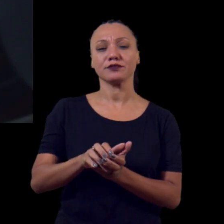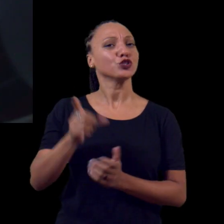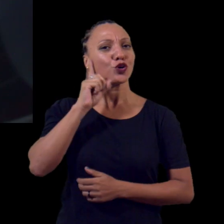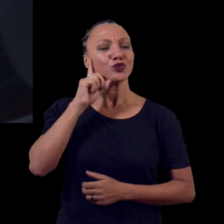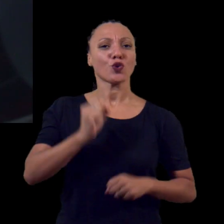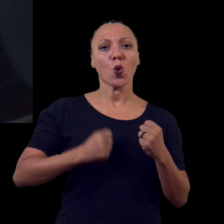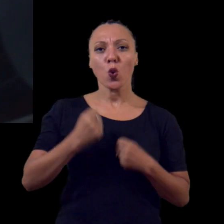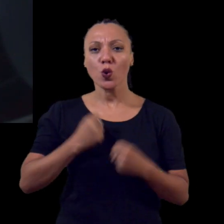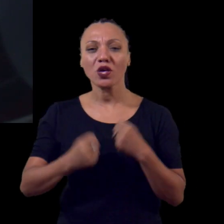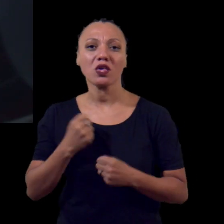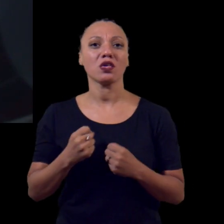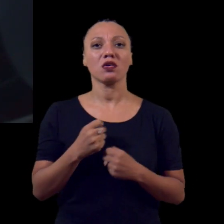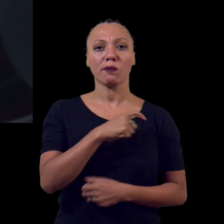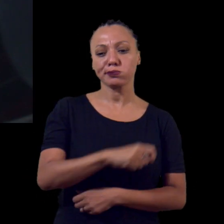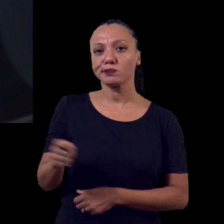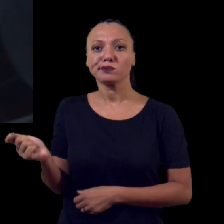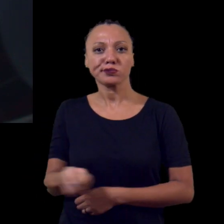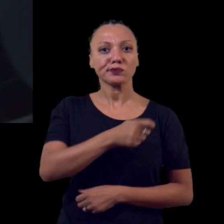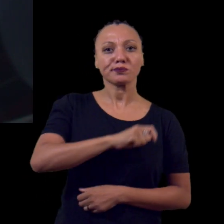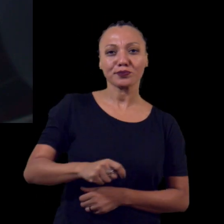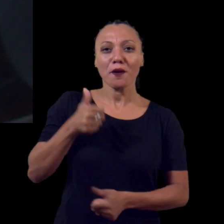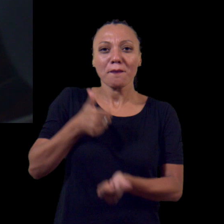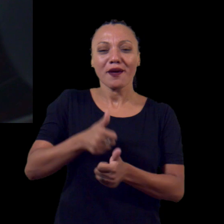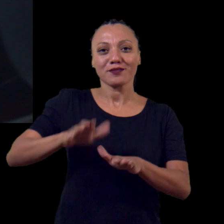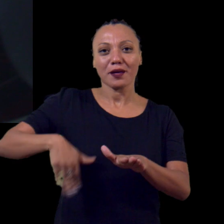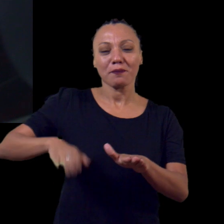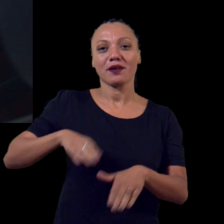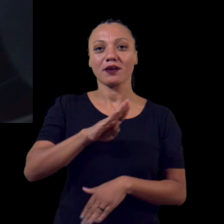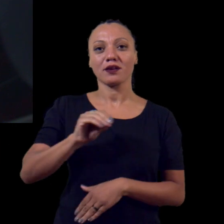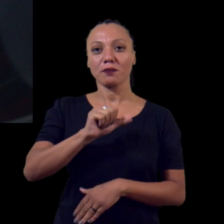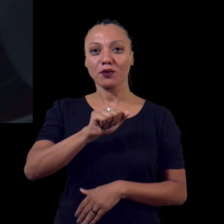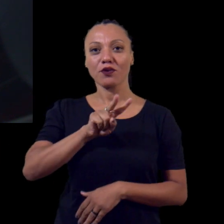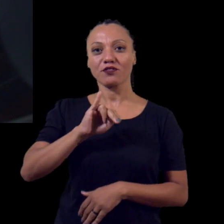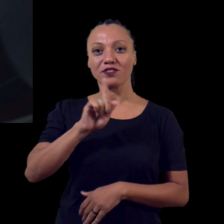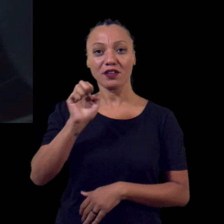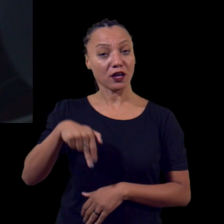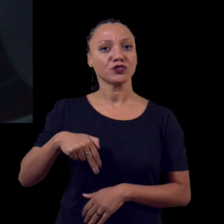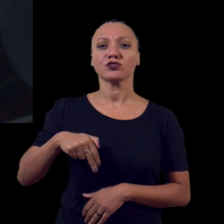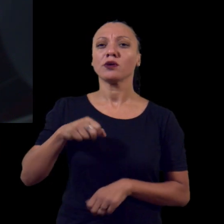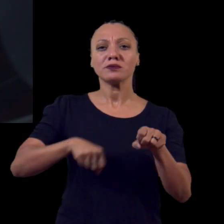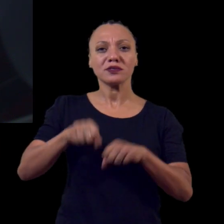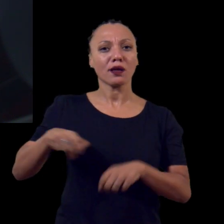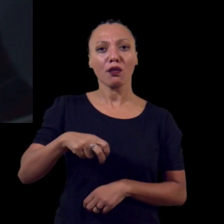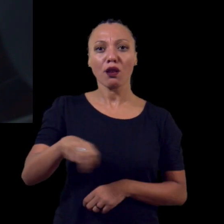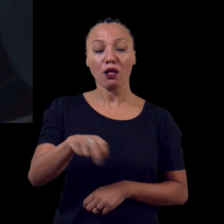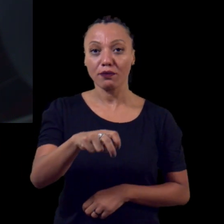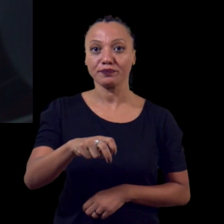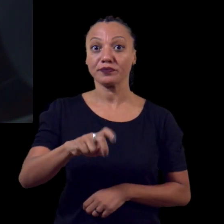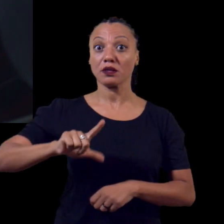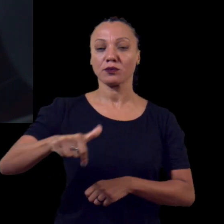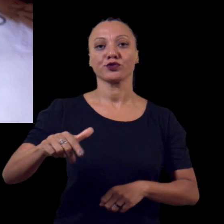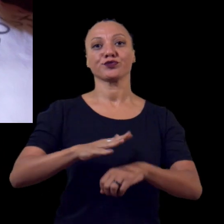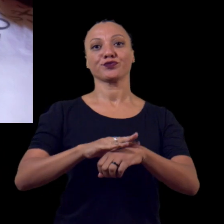corria quase todo dia. Fazia aula de tênis nas quadras da orla da praia de Boa Viagem e andava muito de bicicleta, que era meu